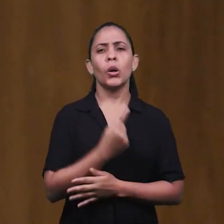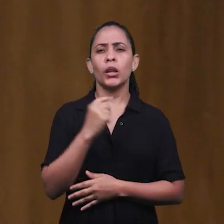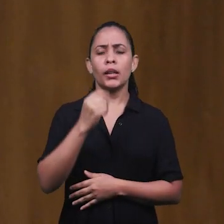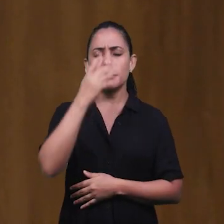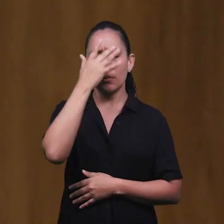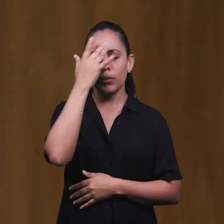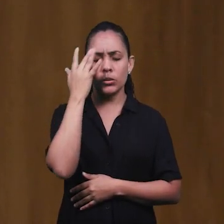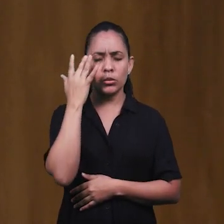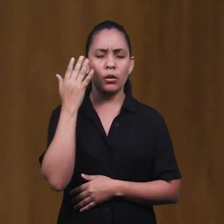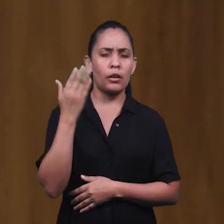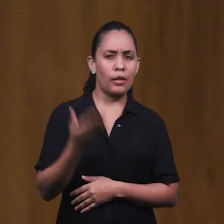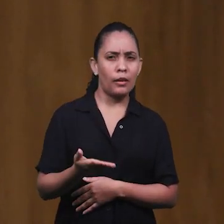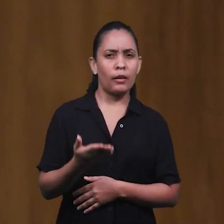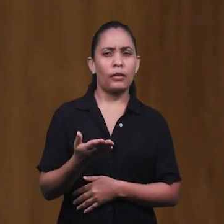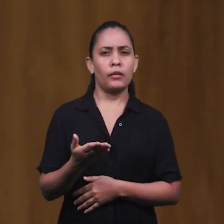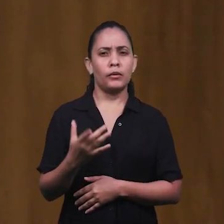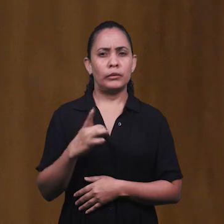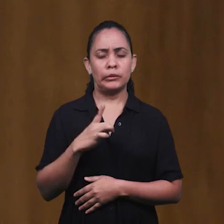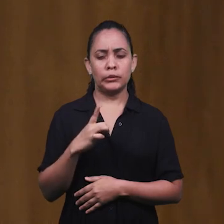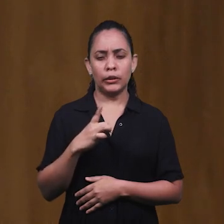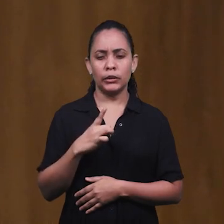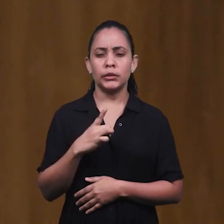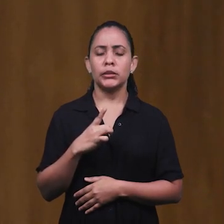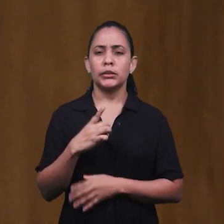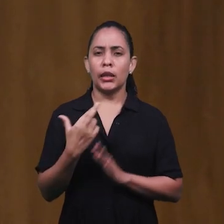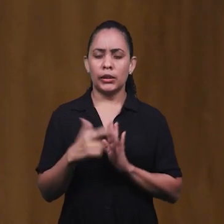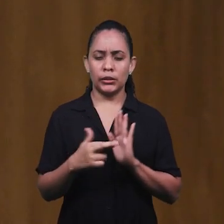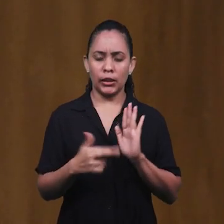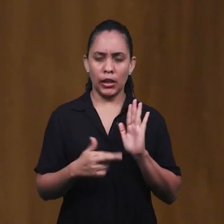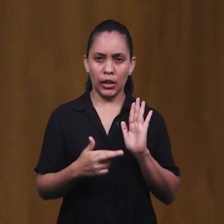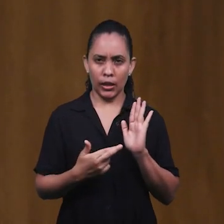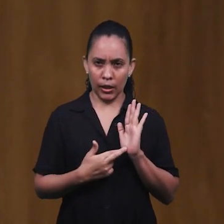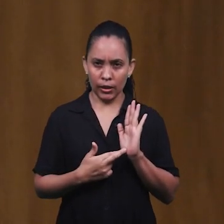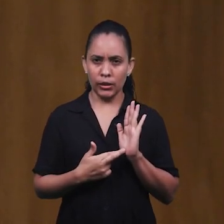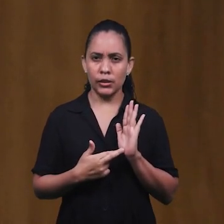condômino ele venha violar essas regras de boa